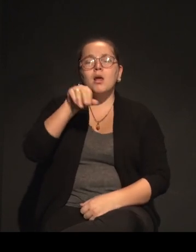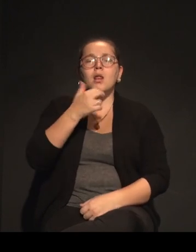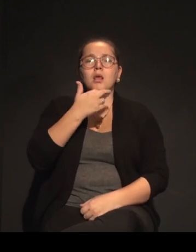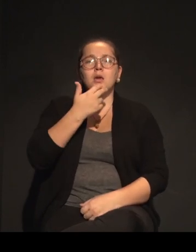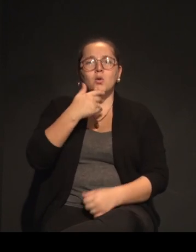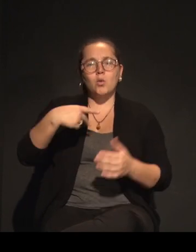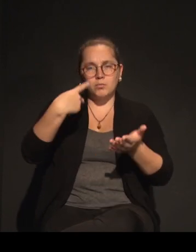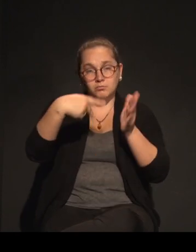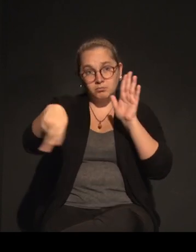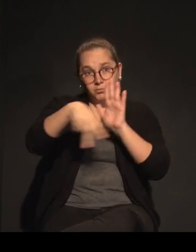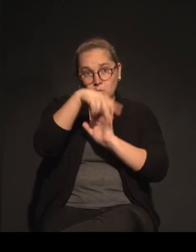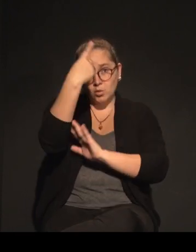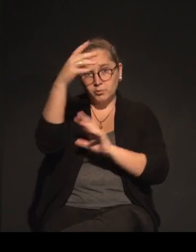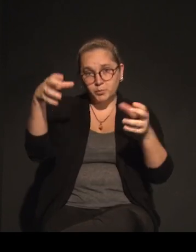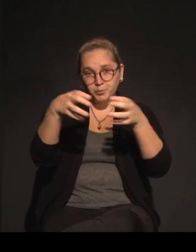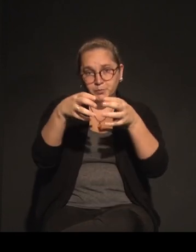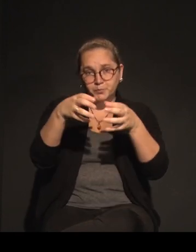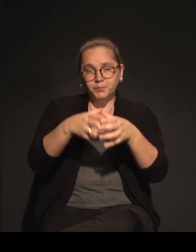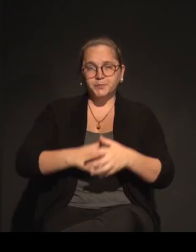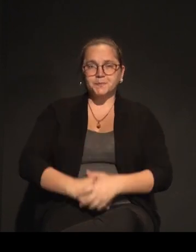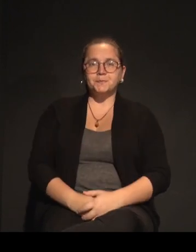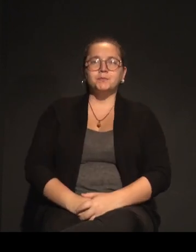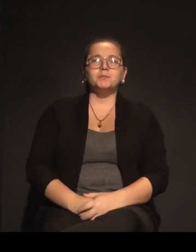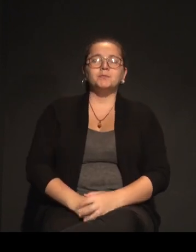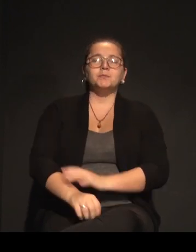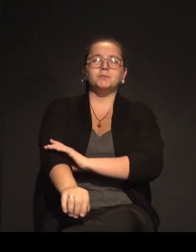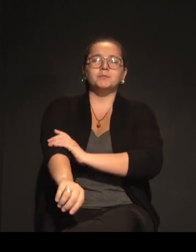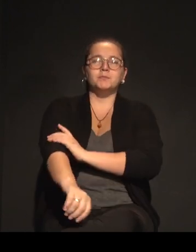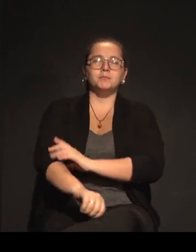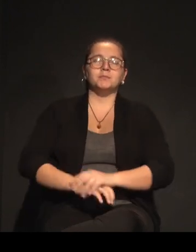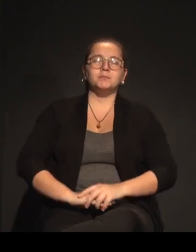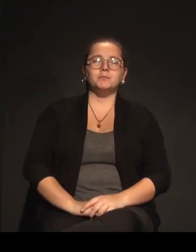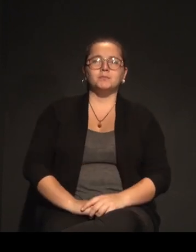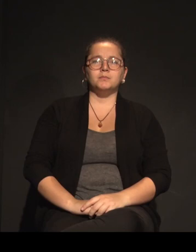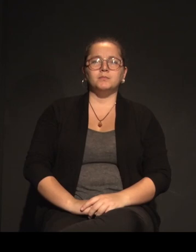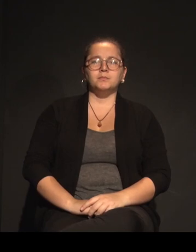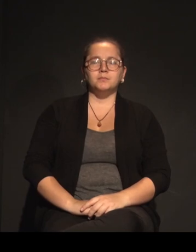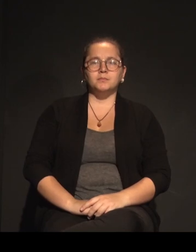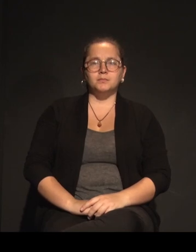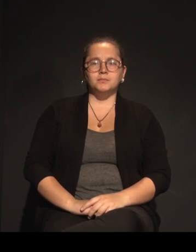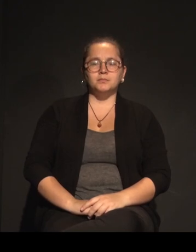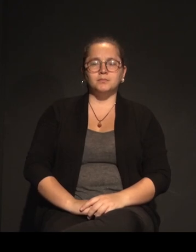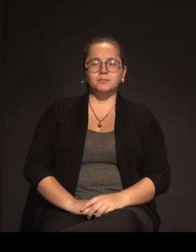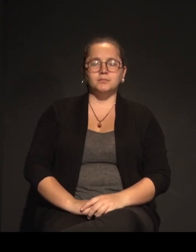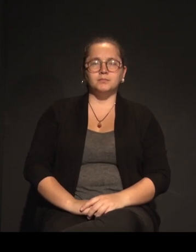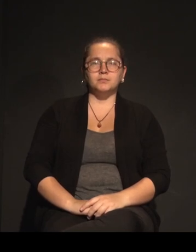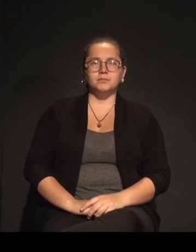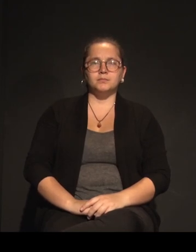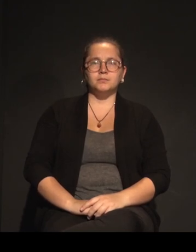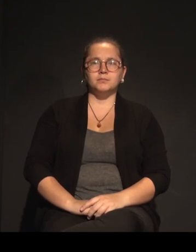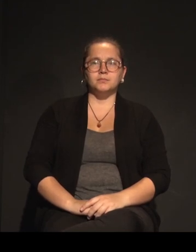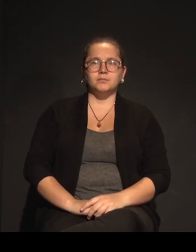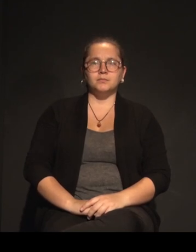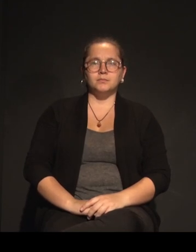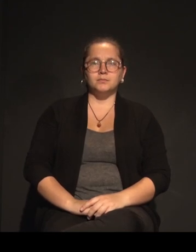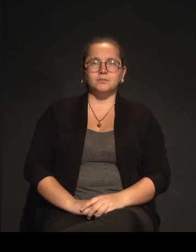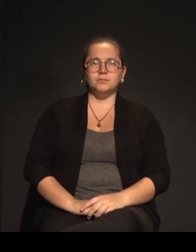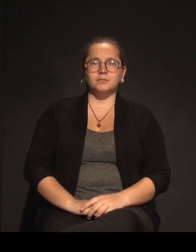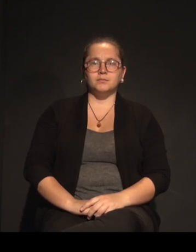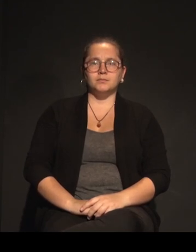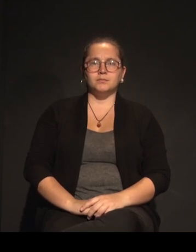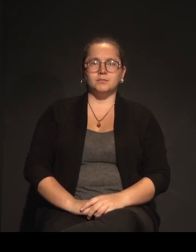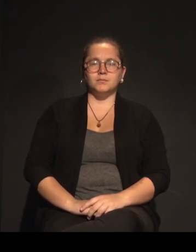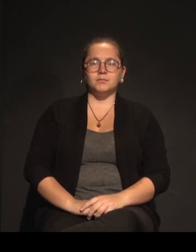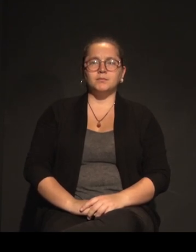na nebulosa mas a celso cef deles é